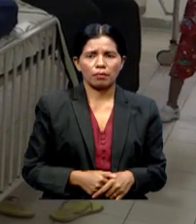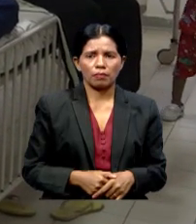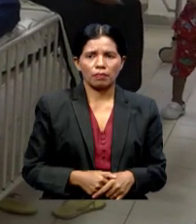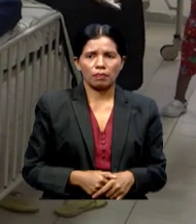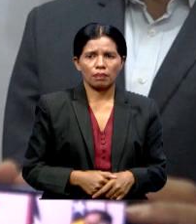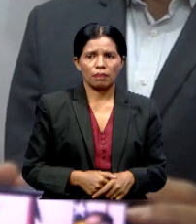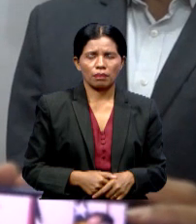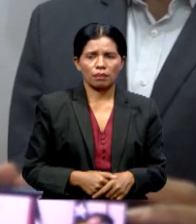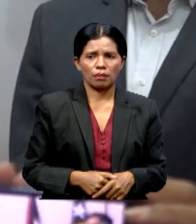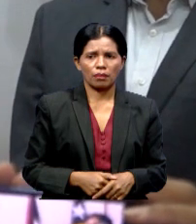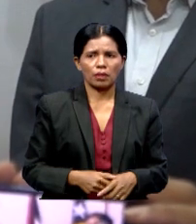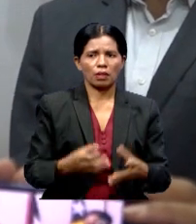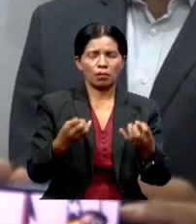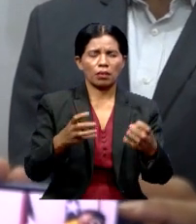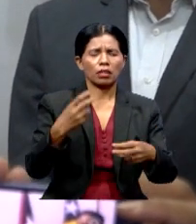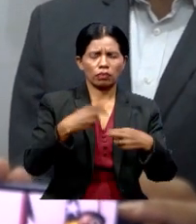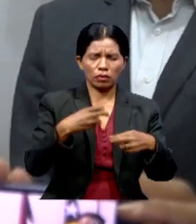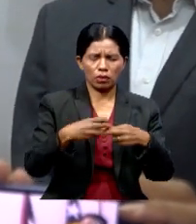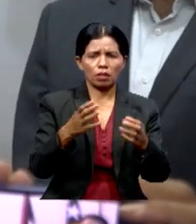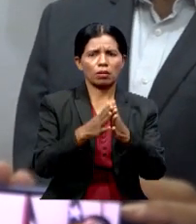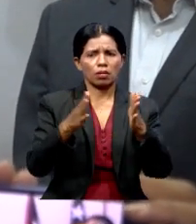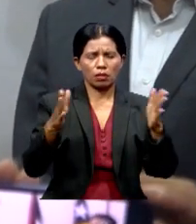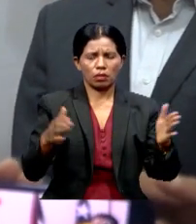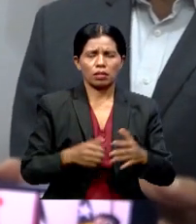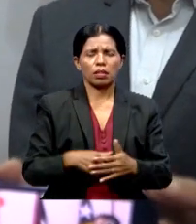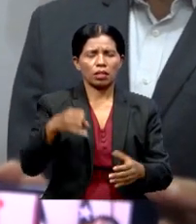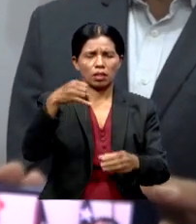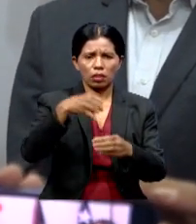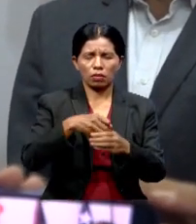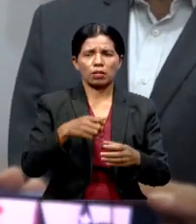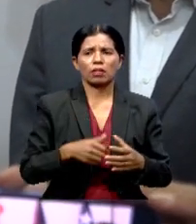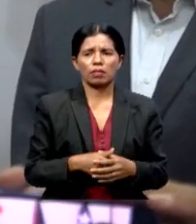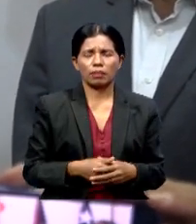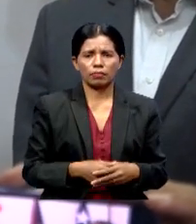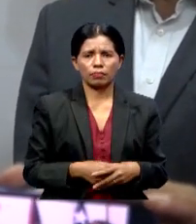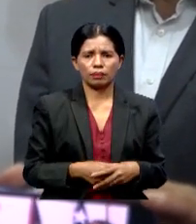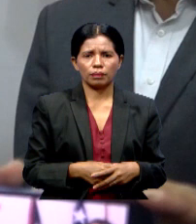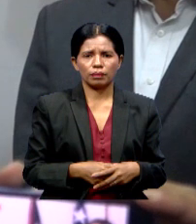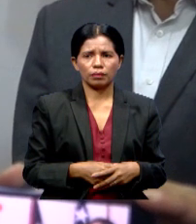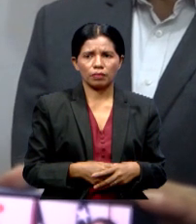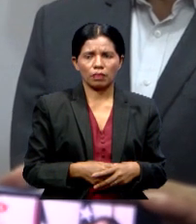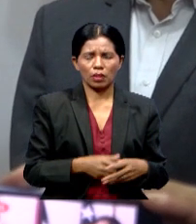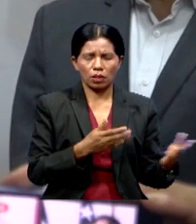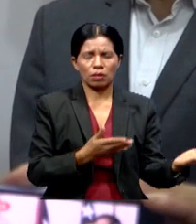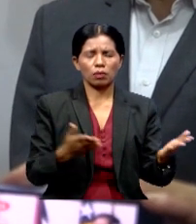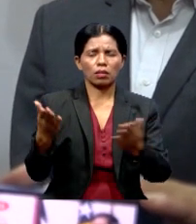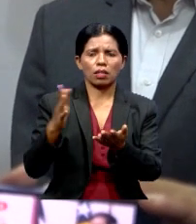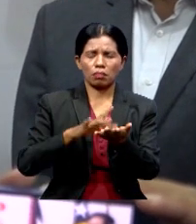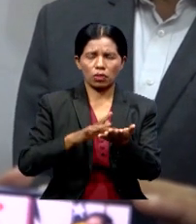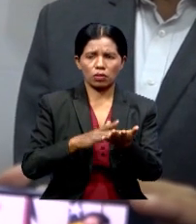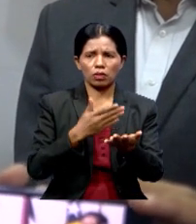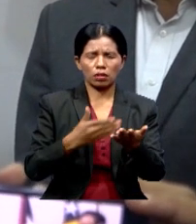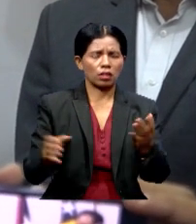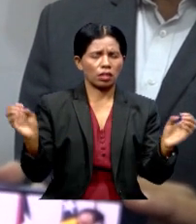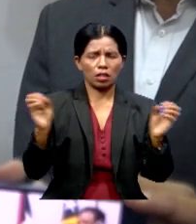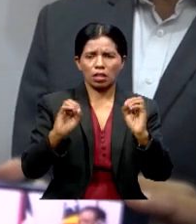De barang demais. Confusão demais, incluindo a importação de medicamentos. Falta de